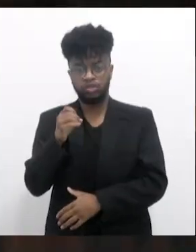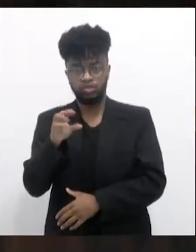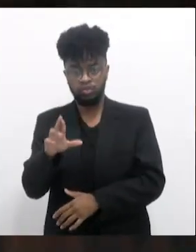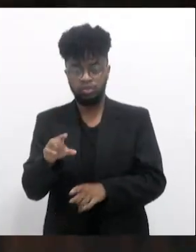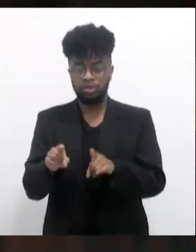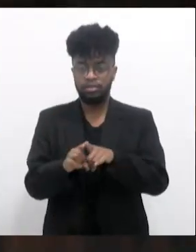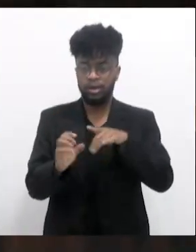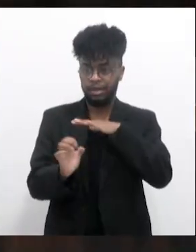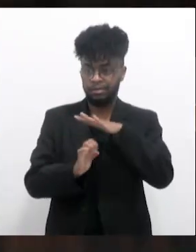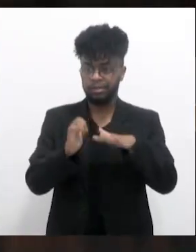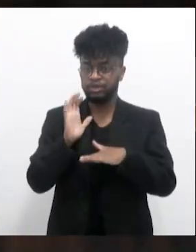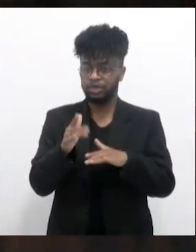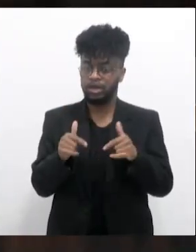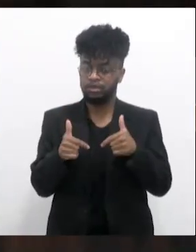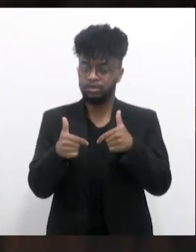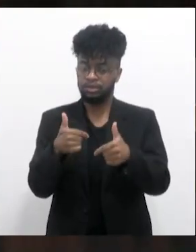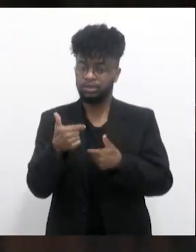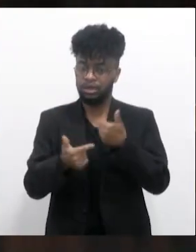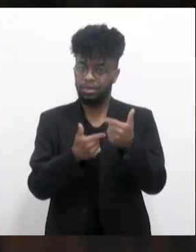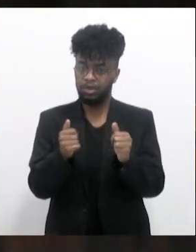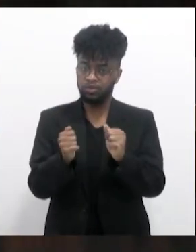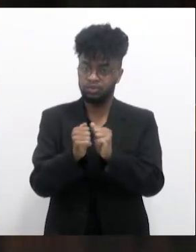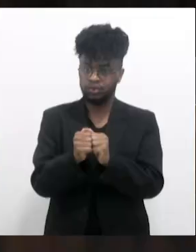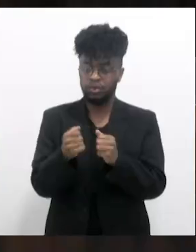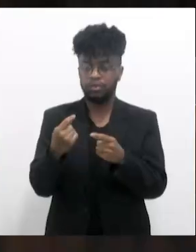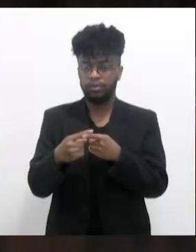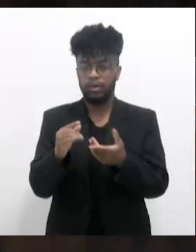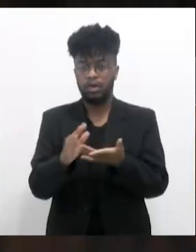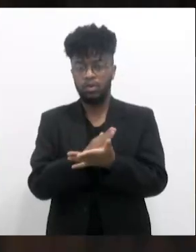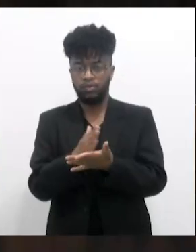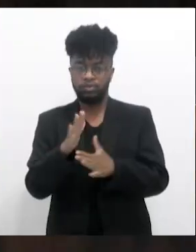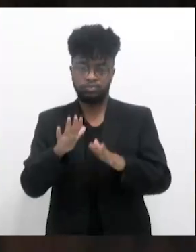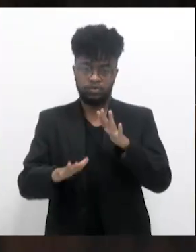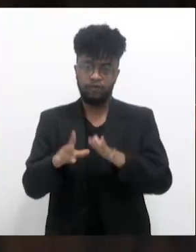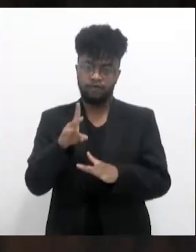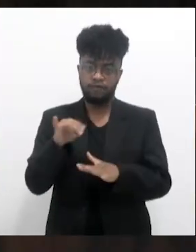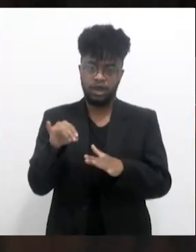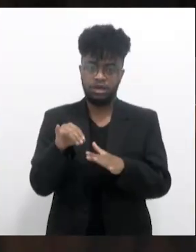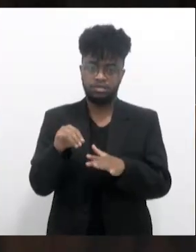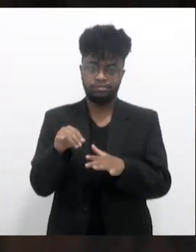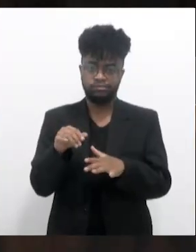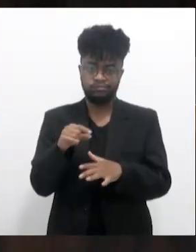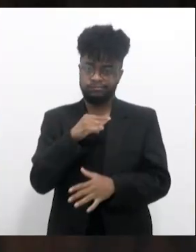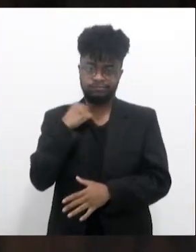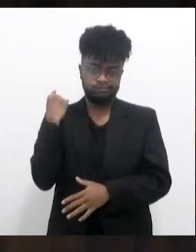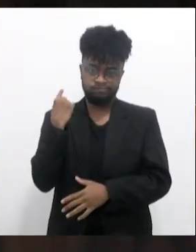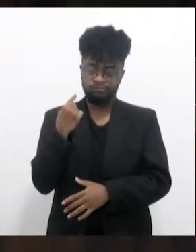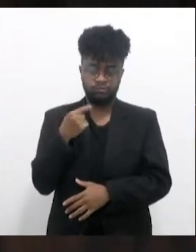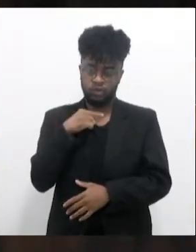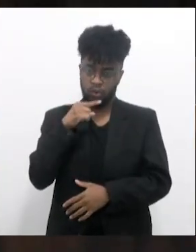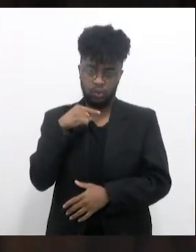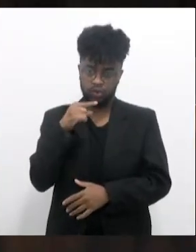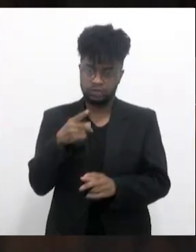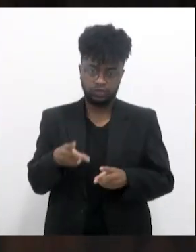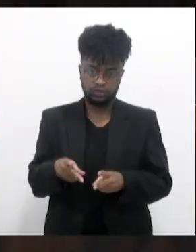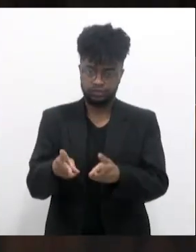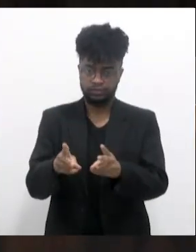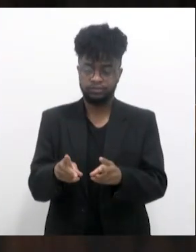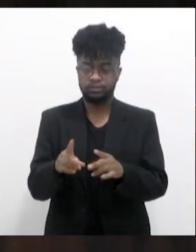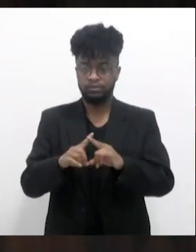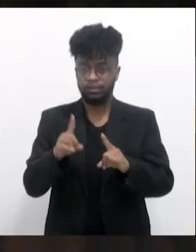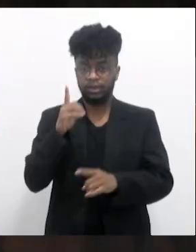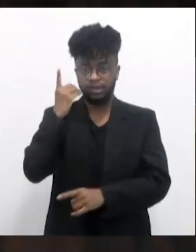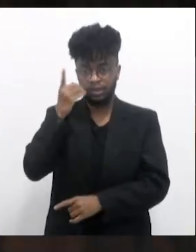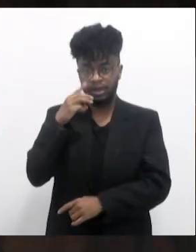empresas que já operam com esse tipo de geradores, que muitas provavelmente vão até falir, né? Mas o deputado Carlos Mink é um